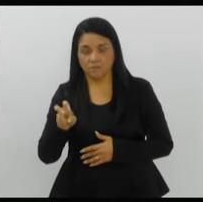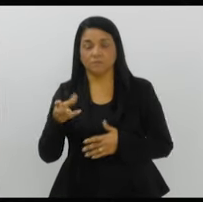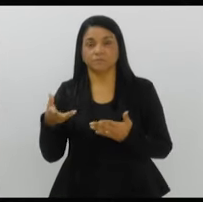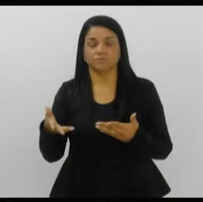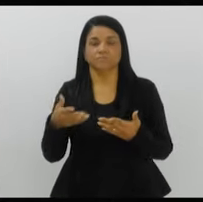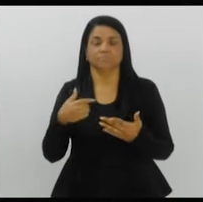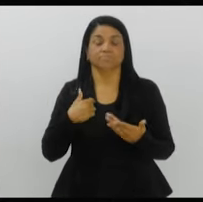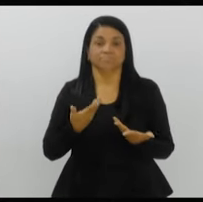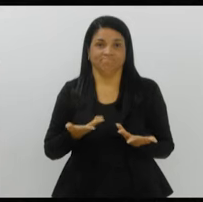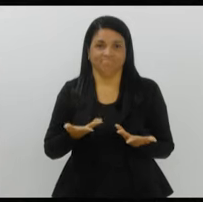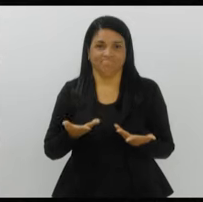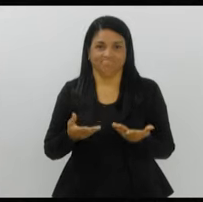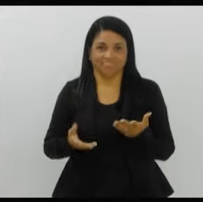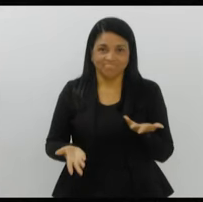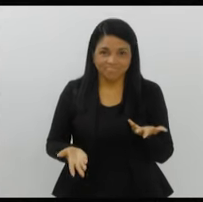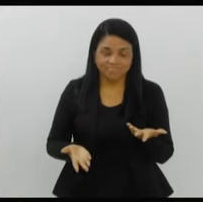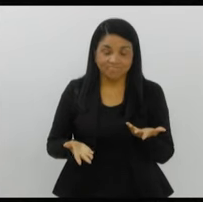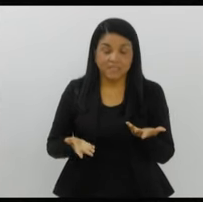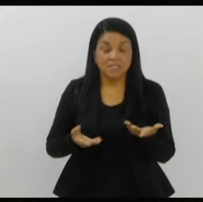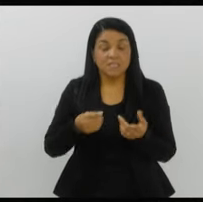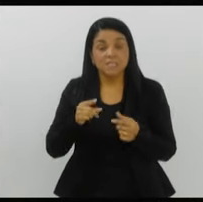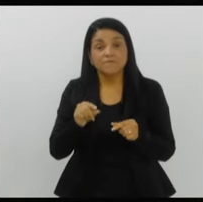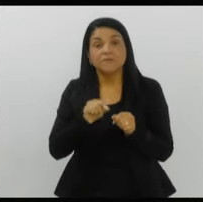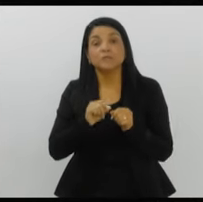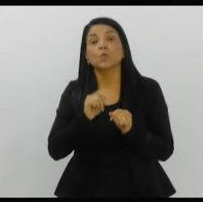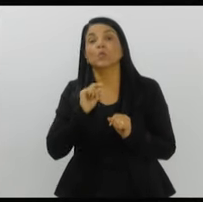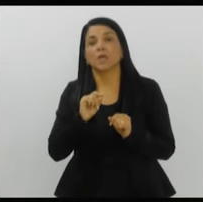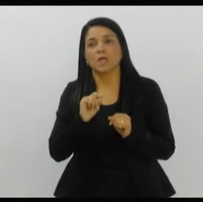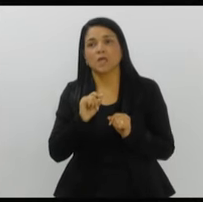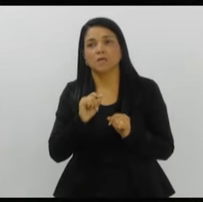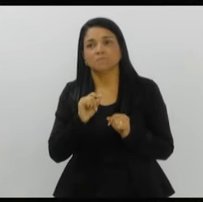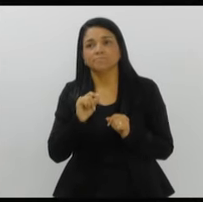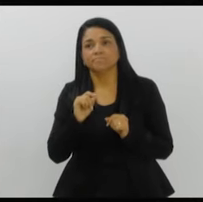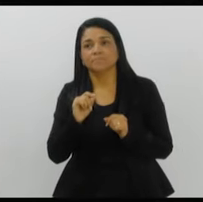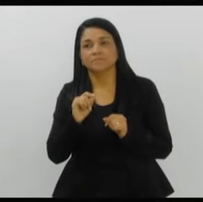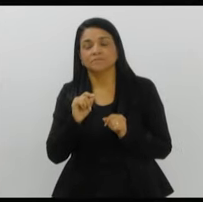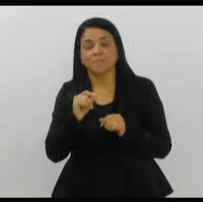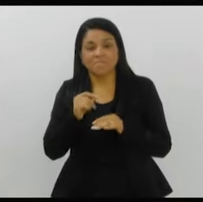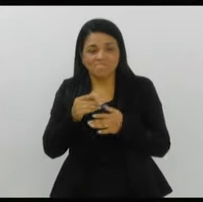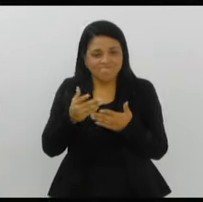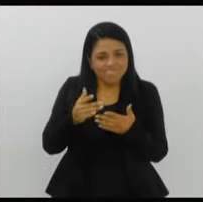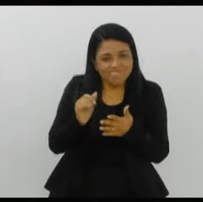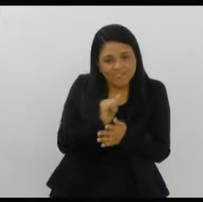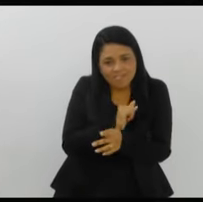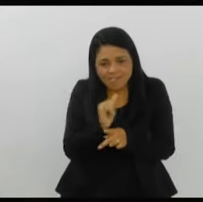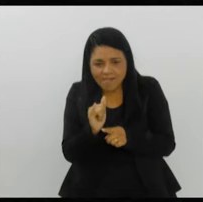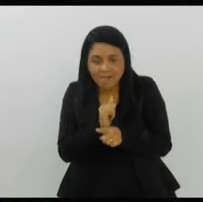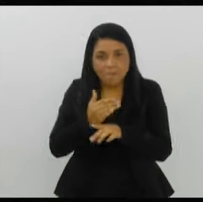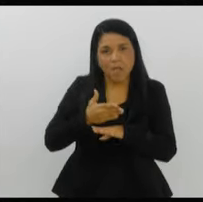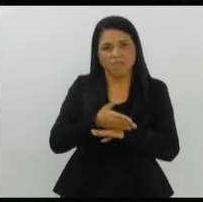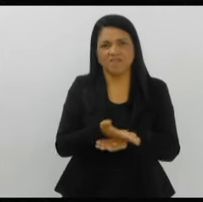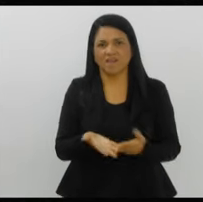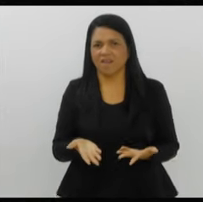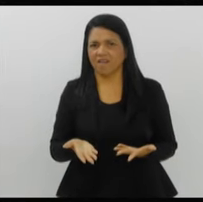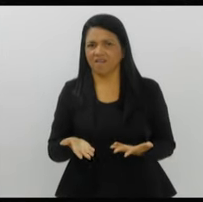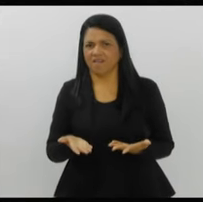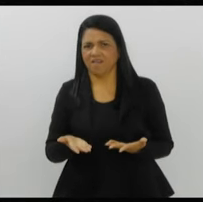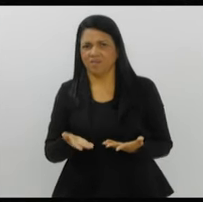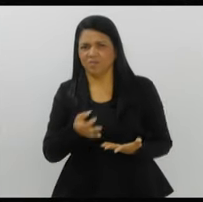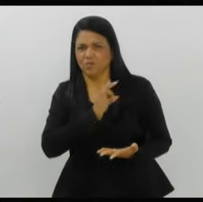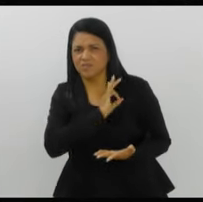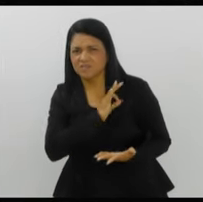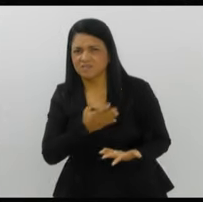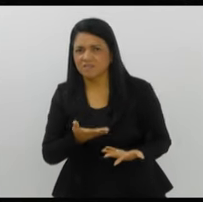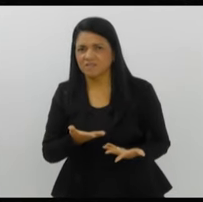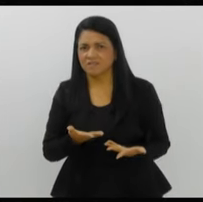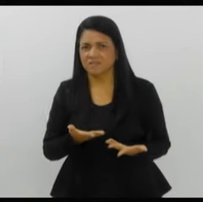redundante, porque aí tem que fazer todo um trâmite para poder adentrar. Presidente, não temos mais Covid.